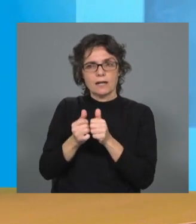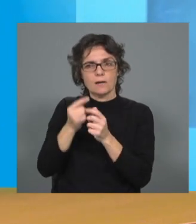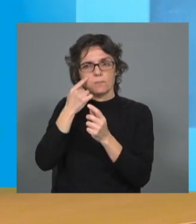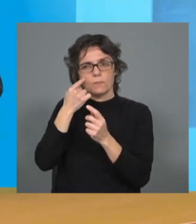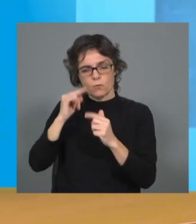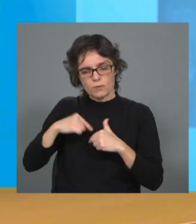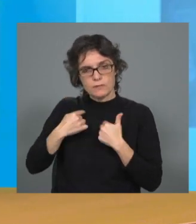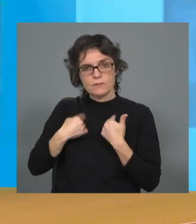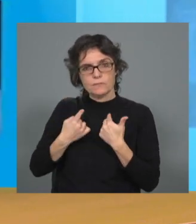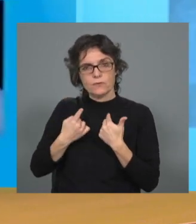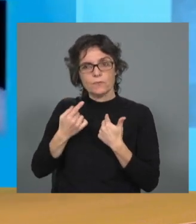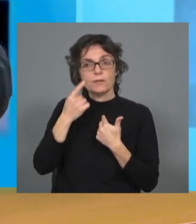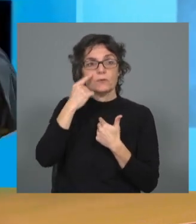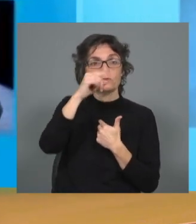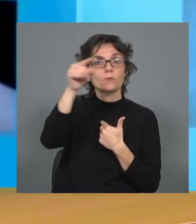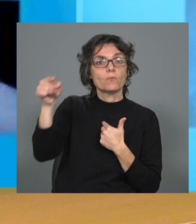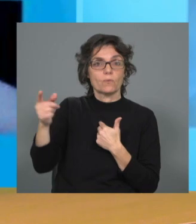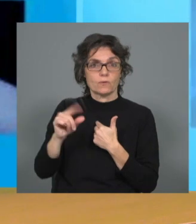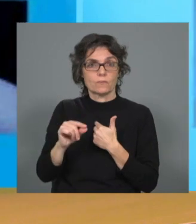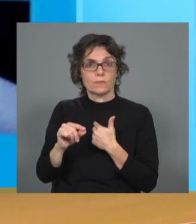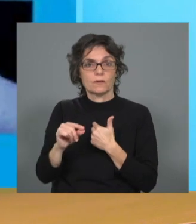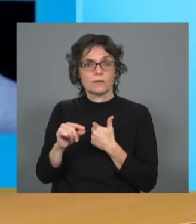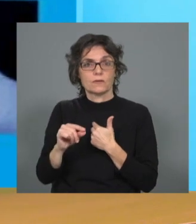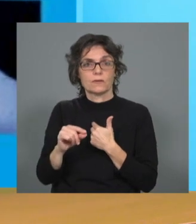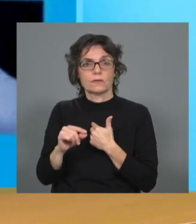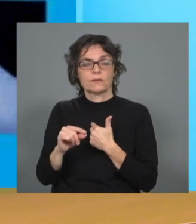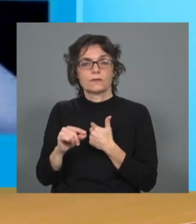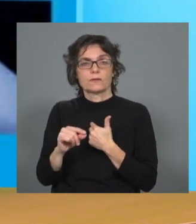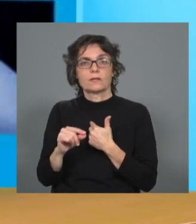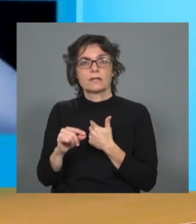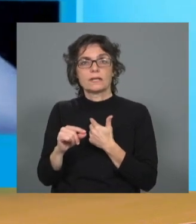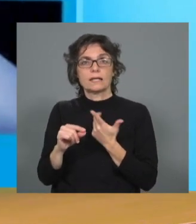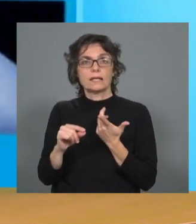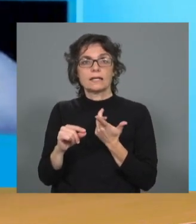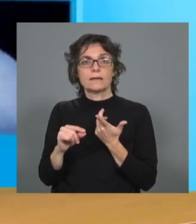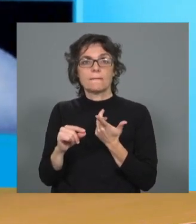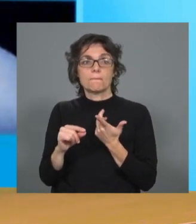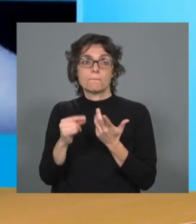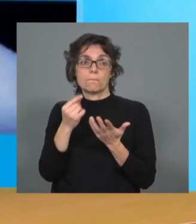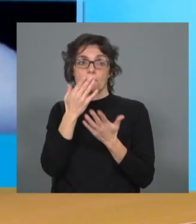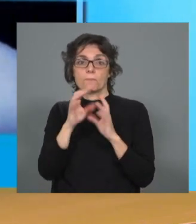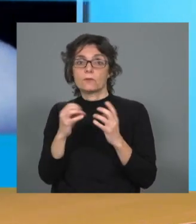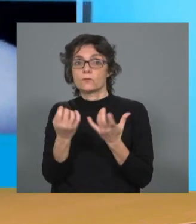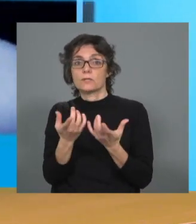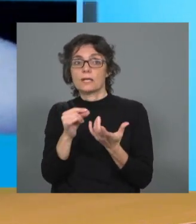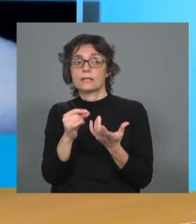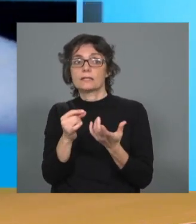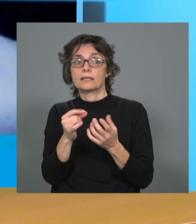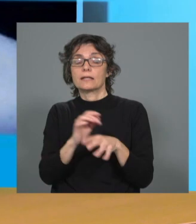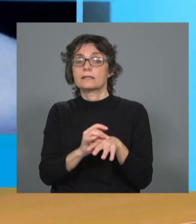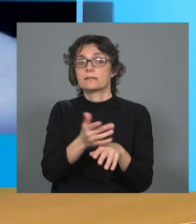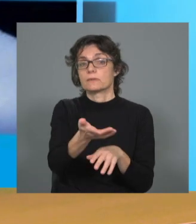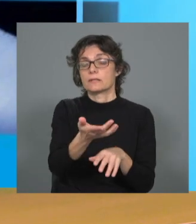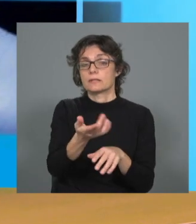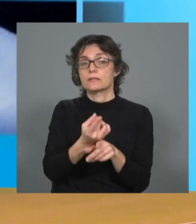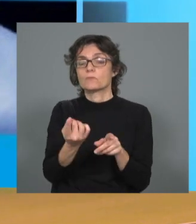autoconhecimento e de conhecimento dos outros e, no fundo, e com a própria sociedade. No fundo, o teatro permite criar uma